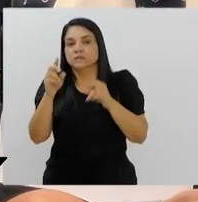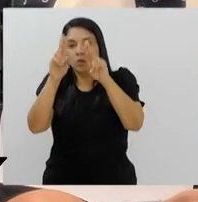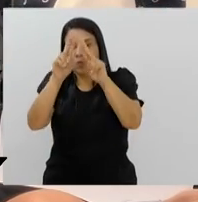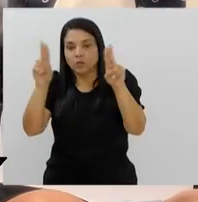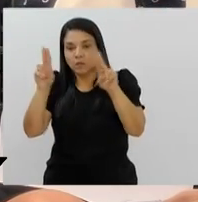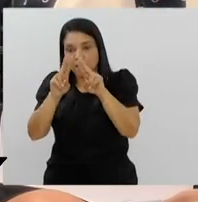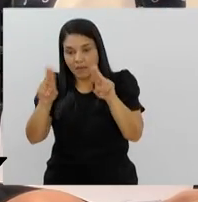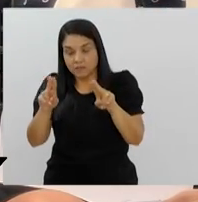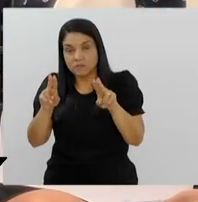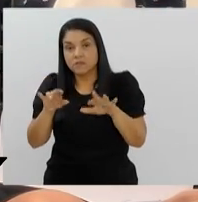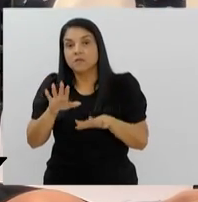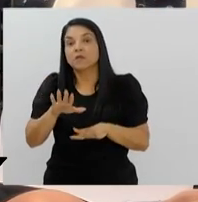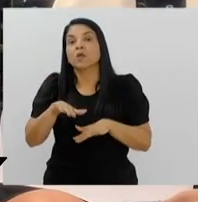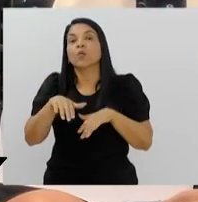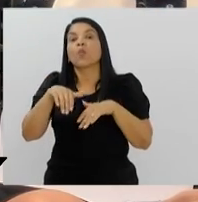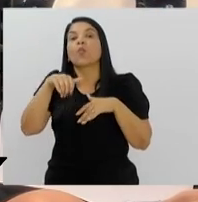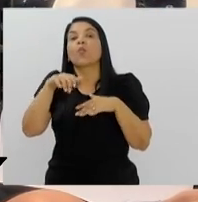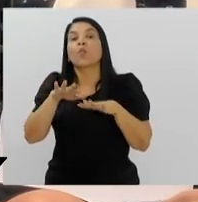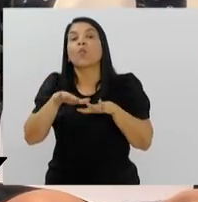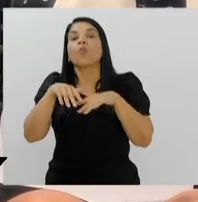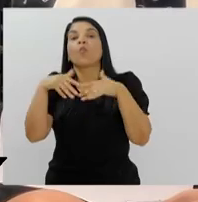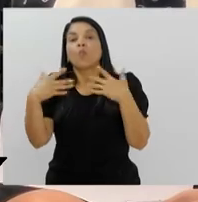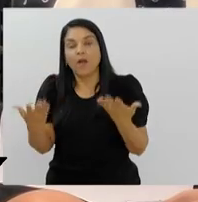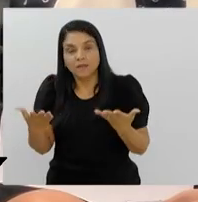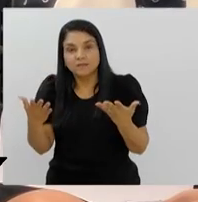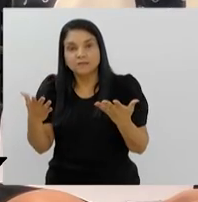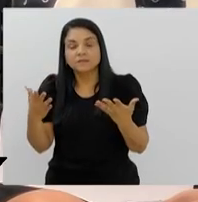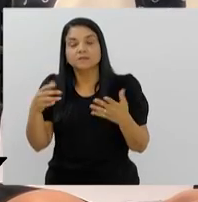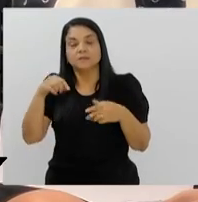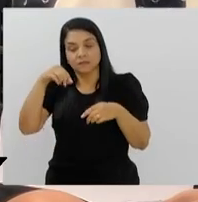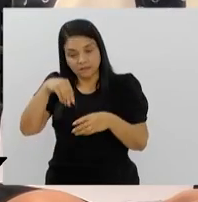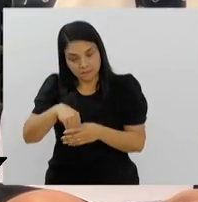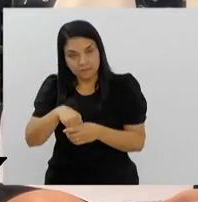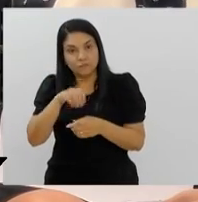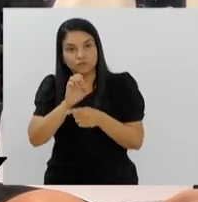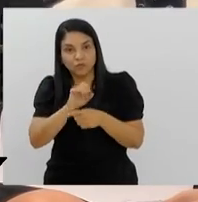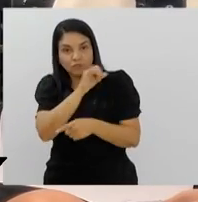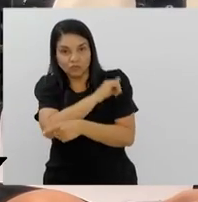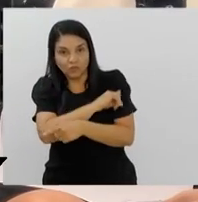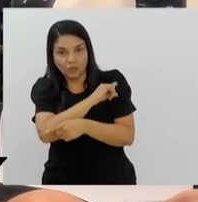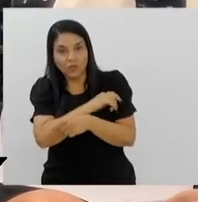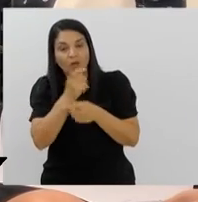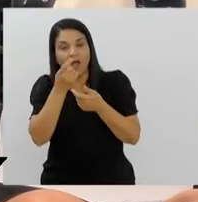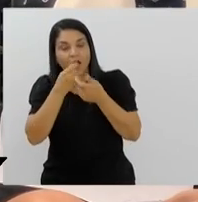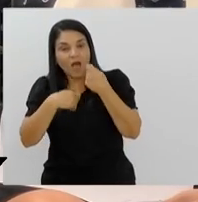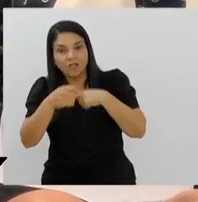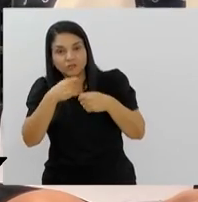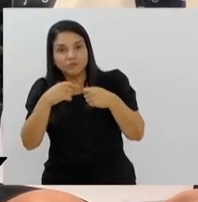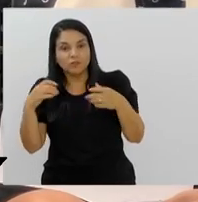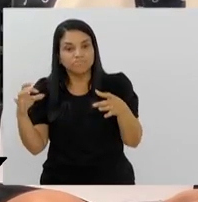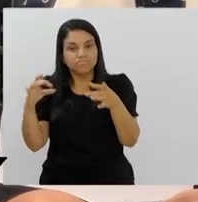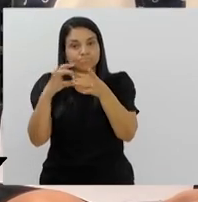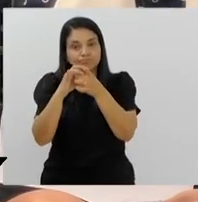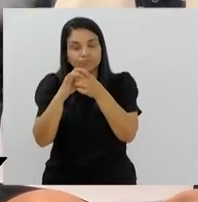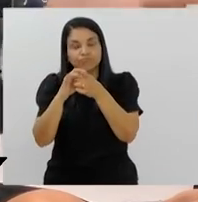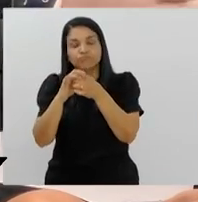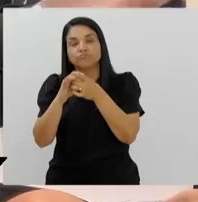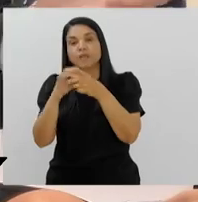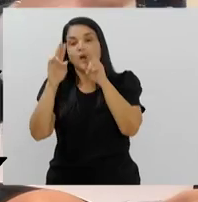unimeds eh aqui no Rio de Janeiro que são administradas regularizadas